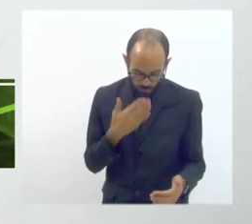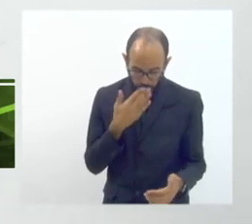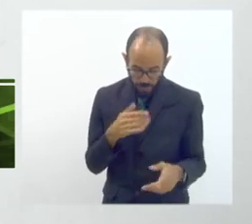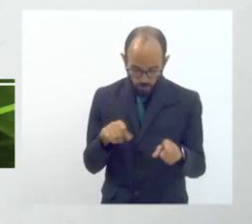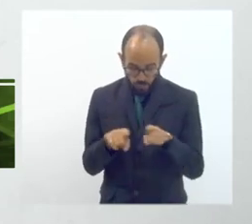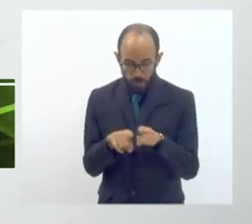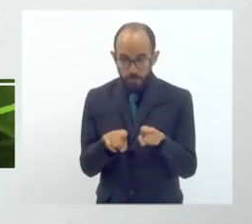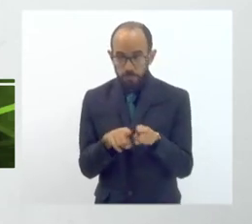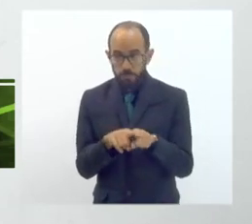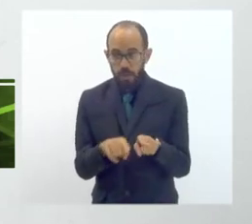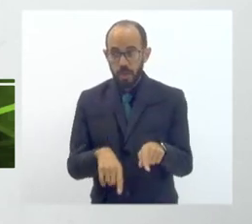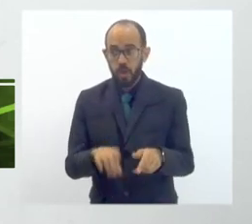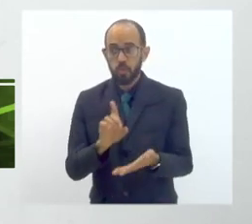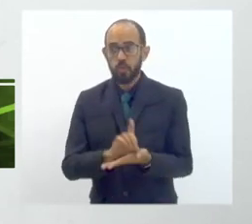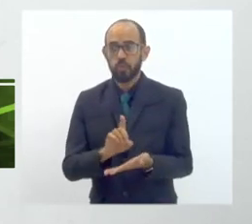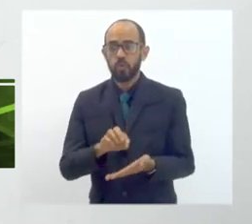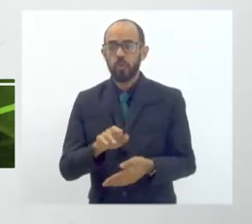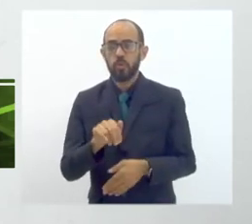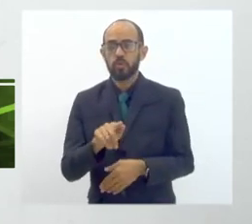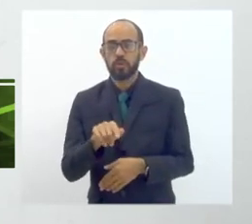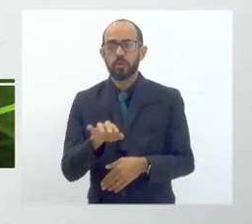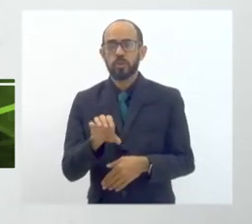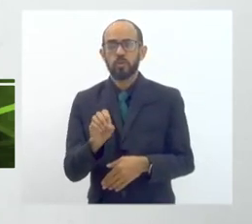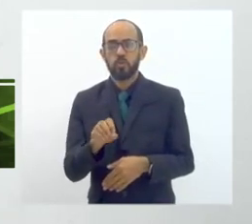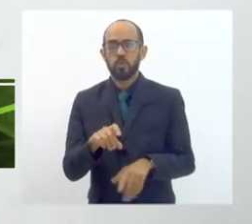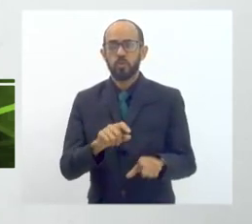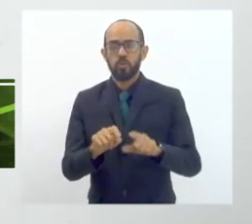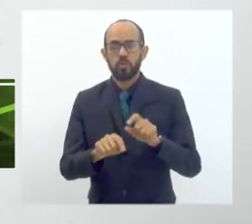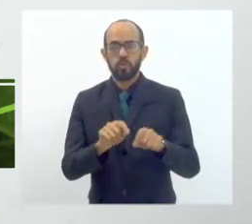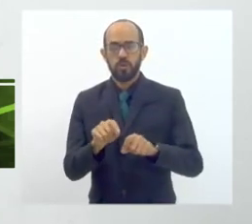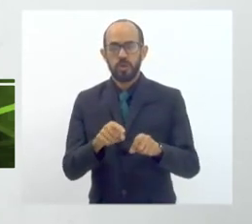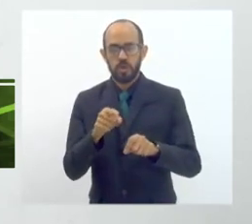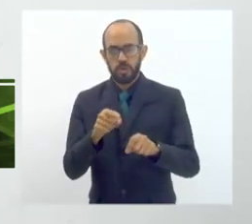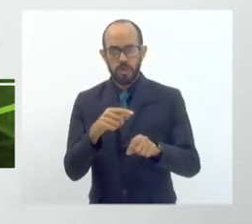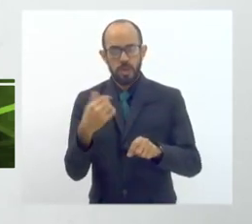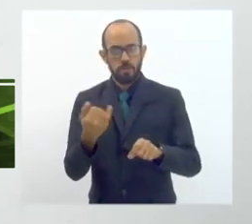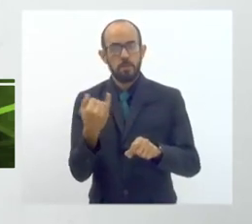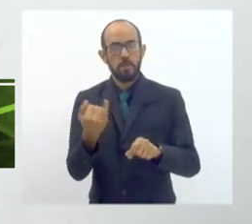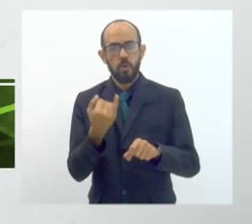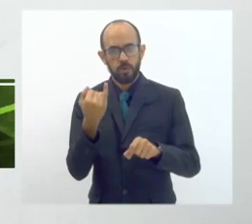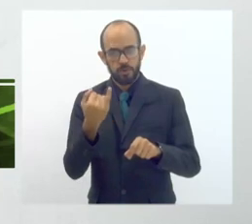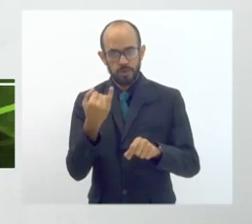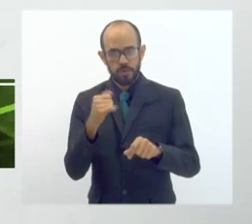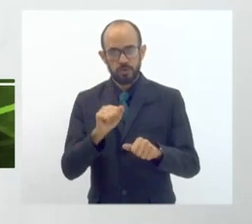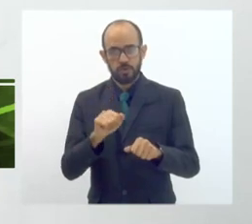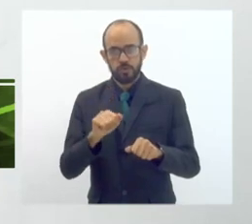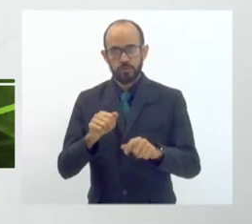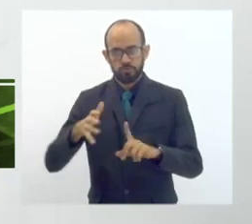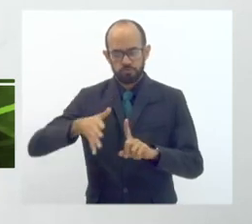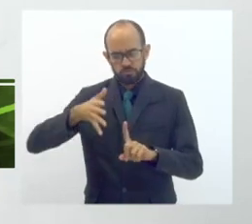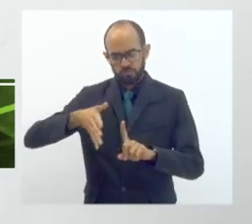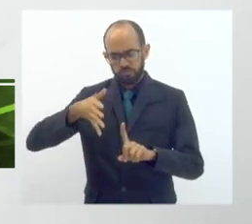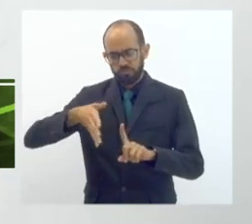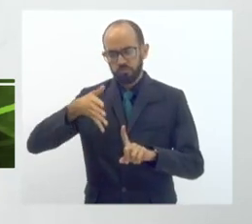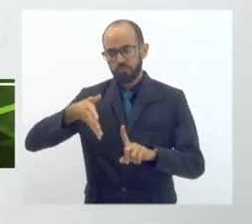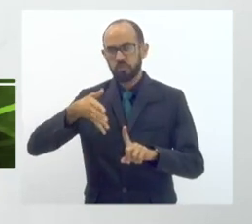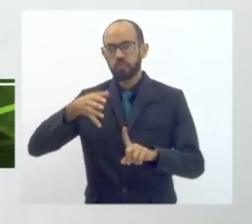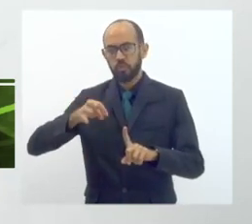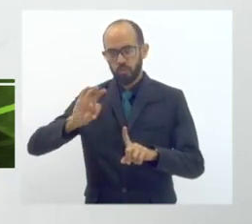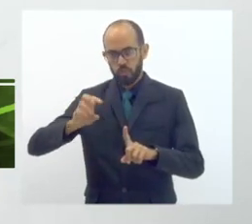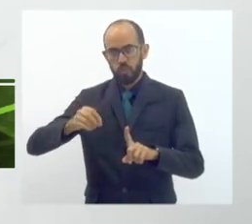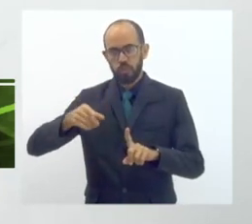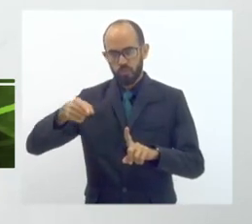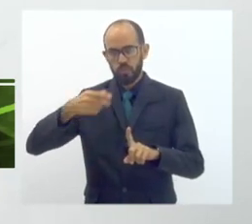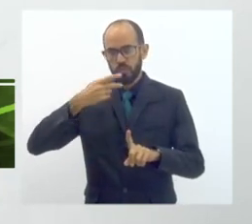ao doutor Rodrigo, do Cozenes. Acho muito importante, doutor Rodrigo, diante de tanta fala da parte que a gente tem da